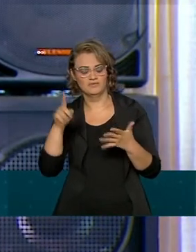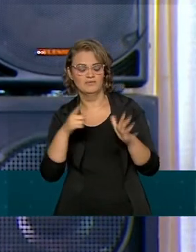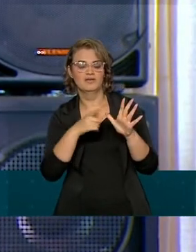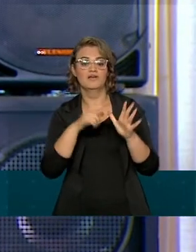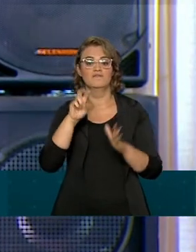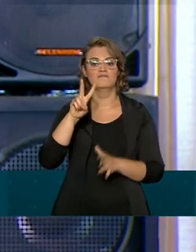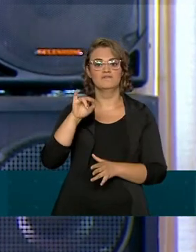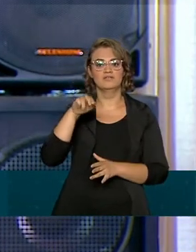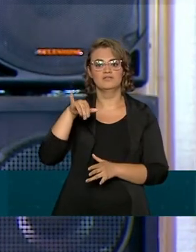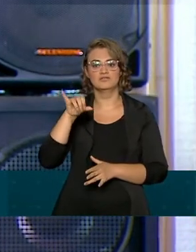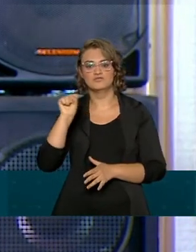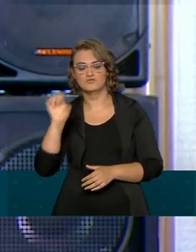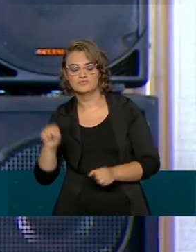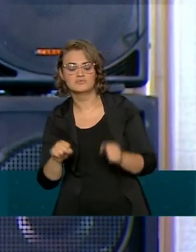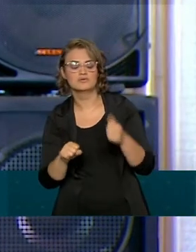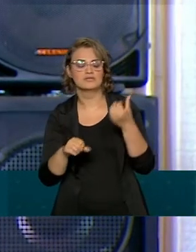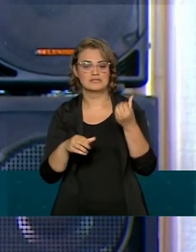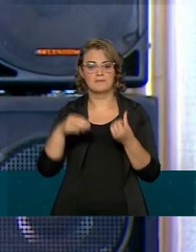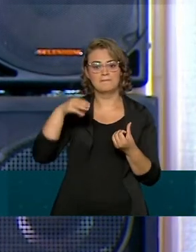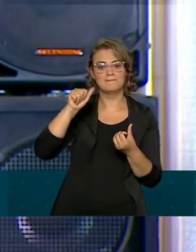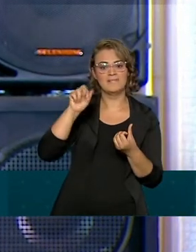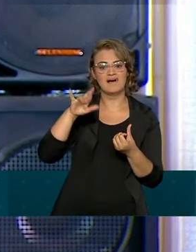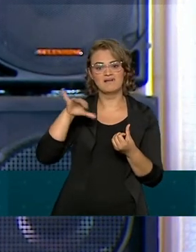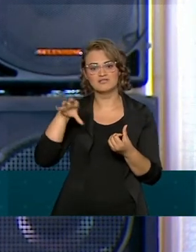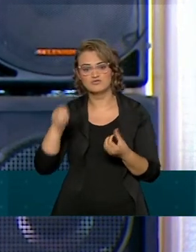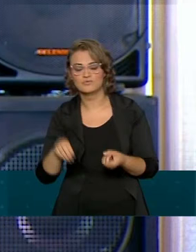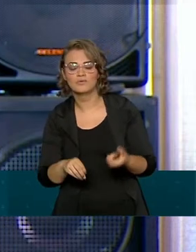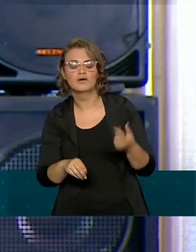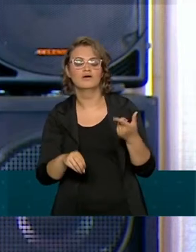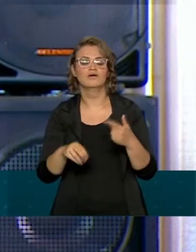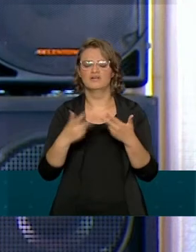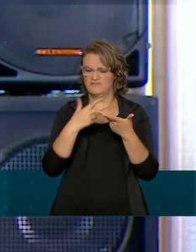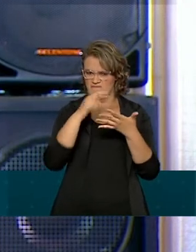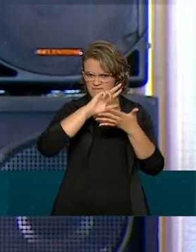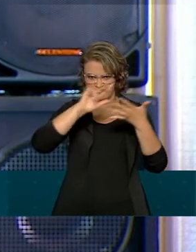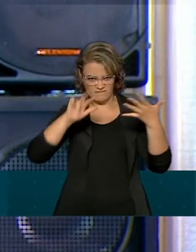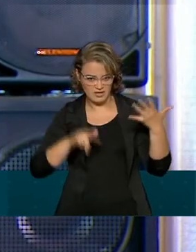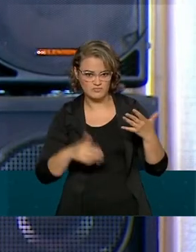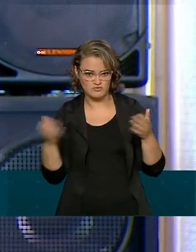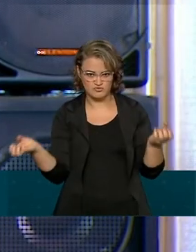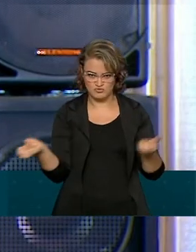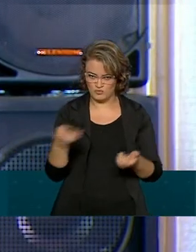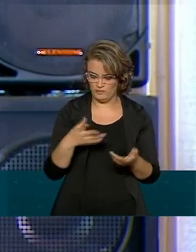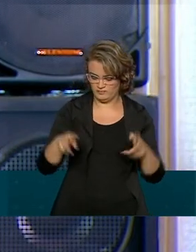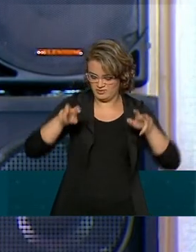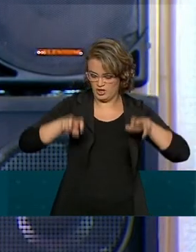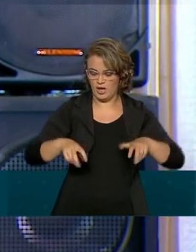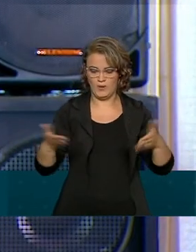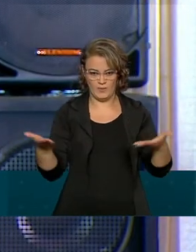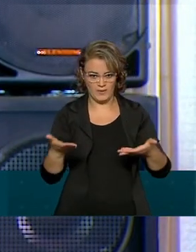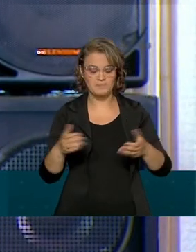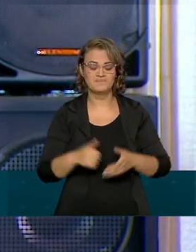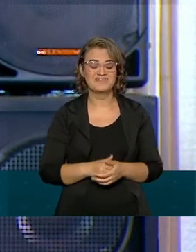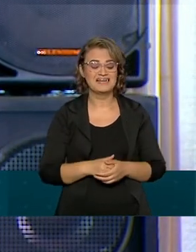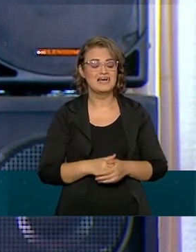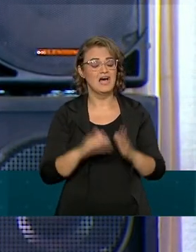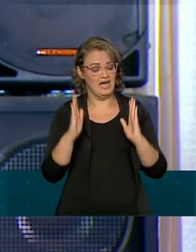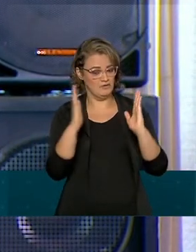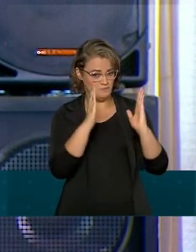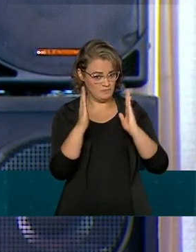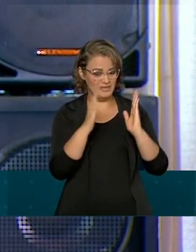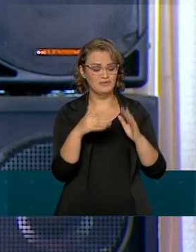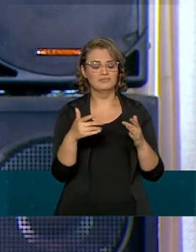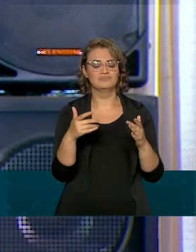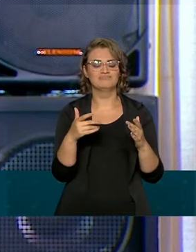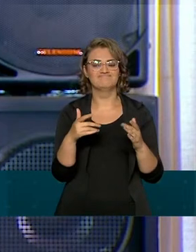Vinícius Marcius Duarte Castilho erros e as dificuldades do momento especialmente